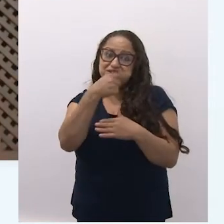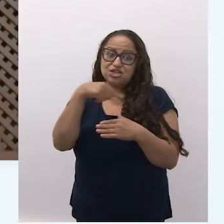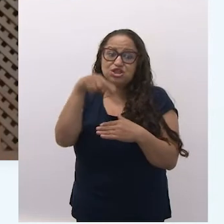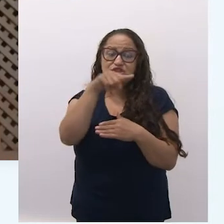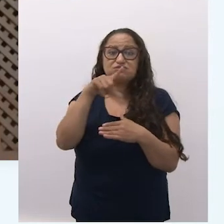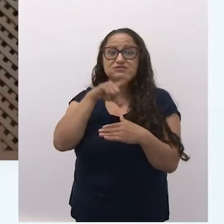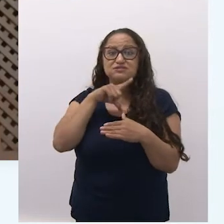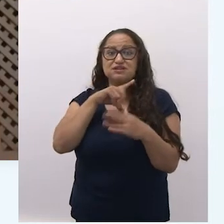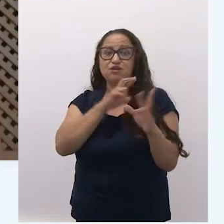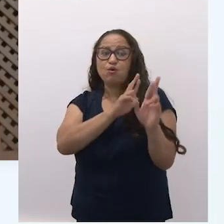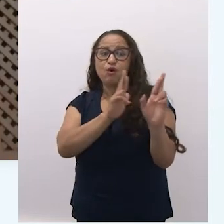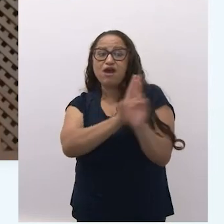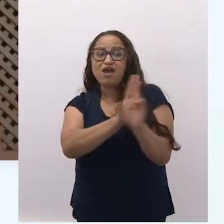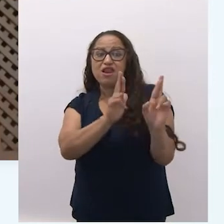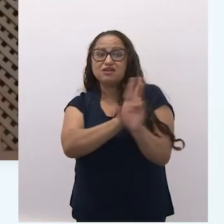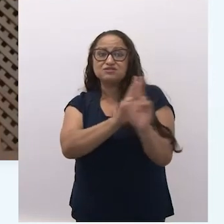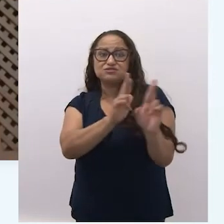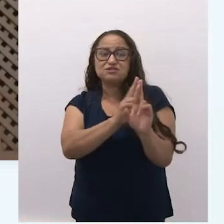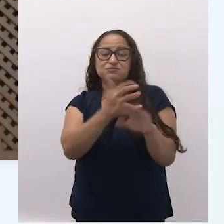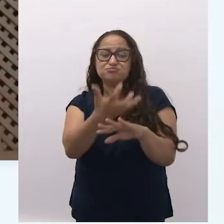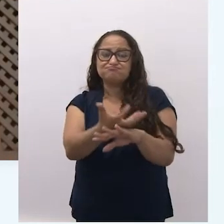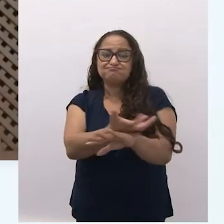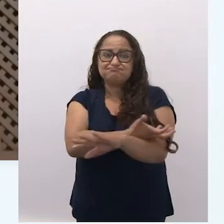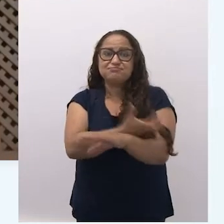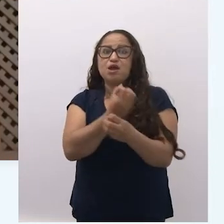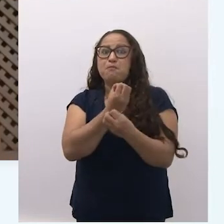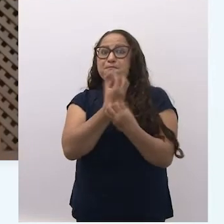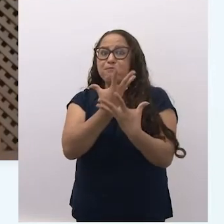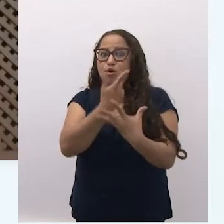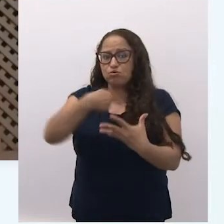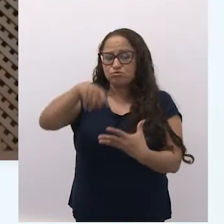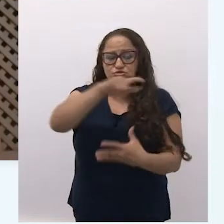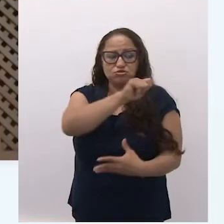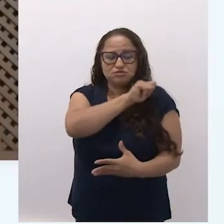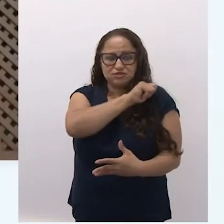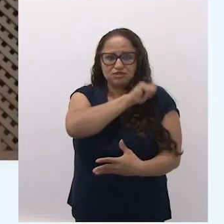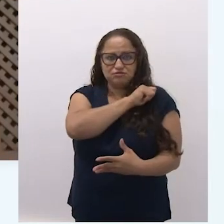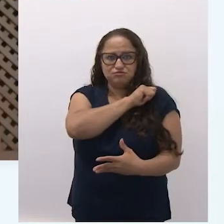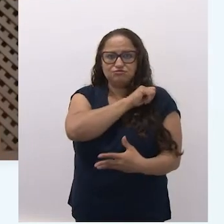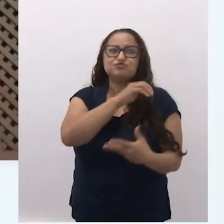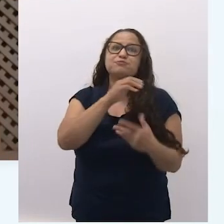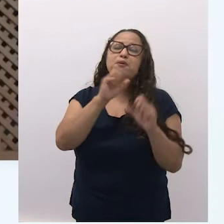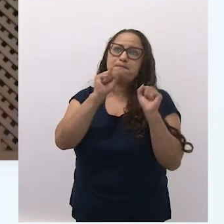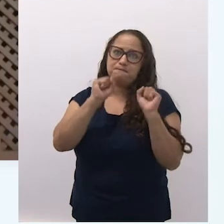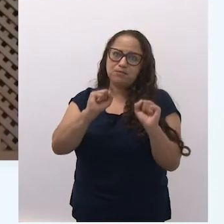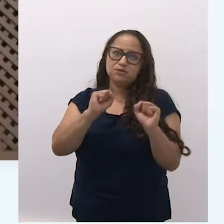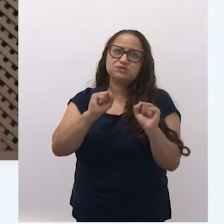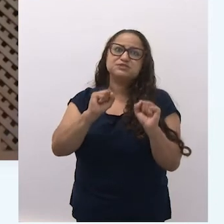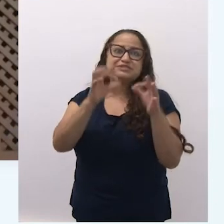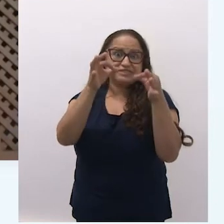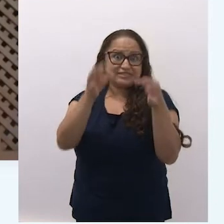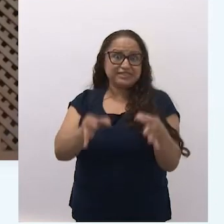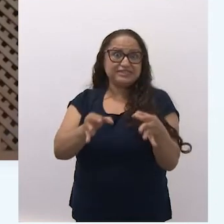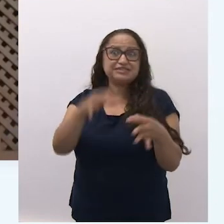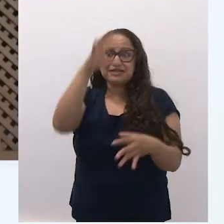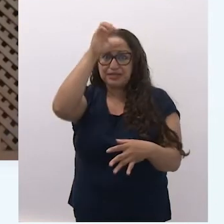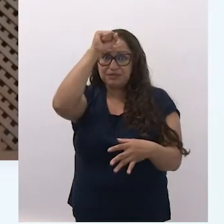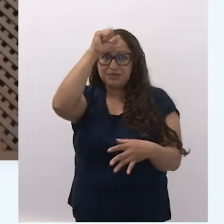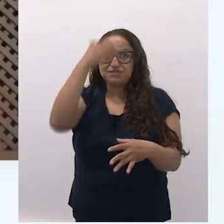um relacionamento afetivo bom com os nossos alunos, certamente essa aprendizagem será melhor.